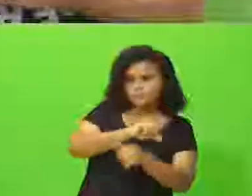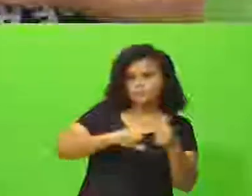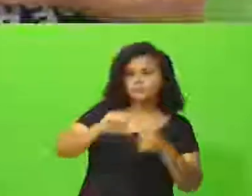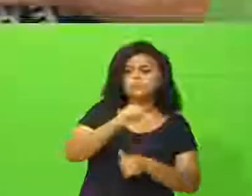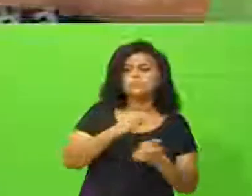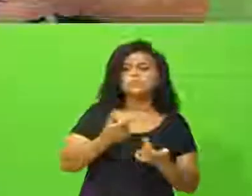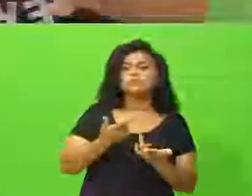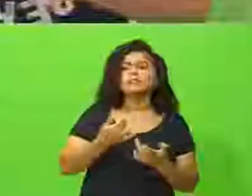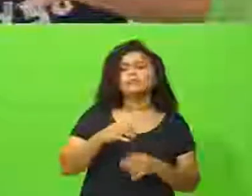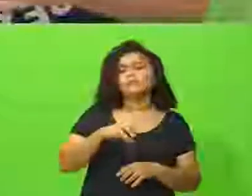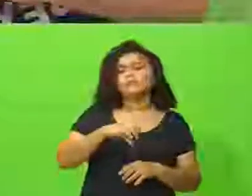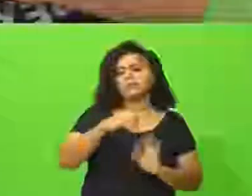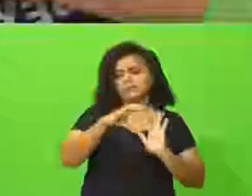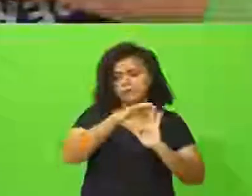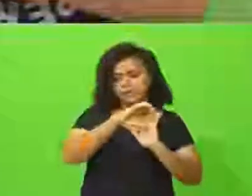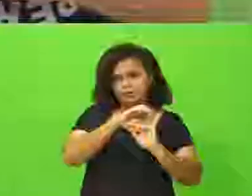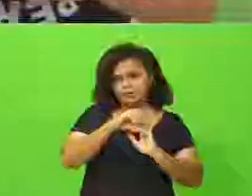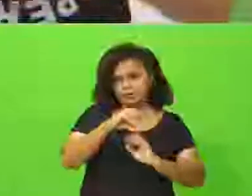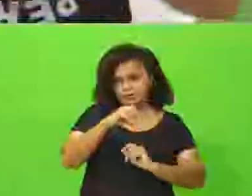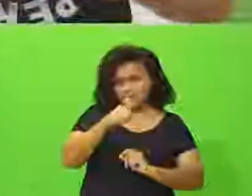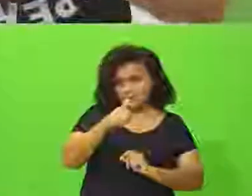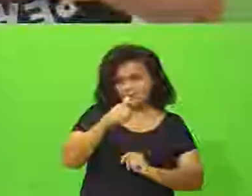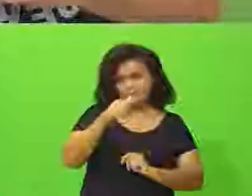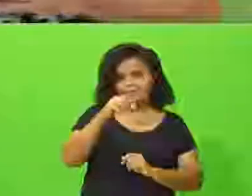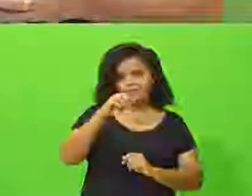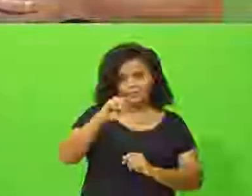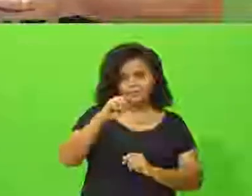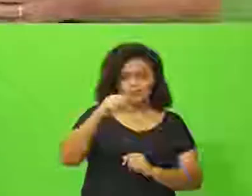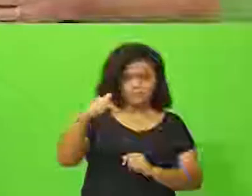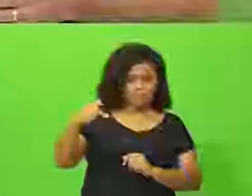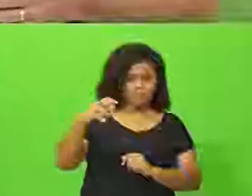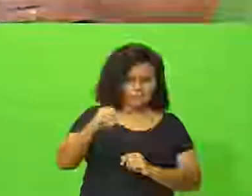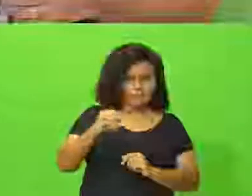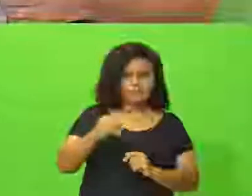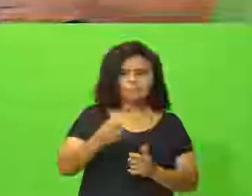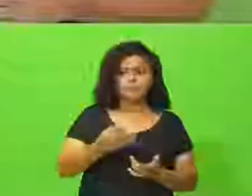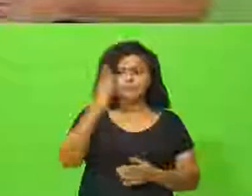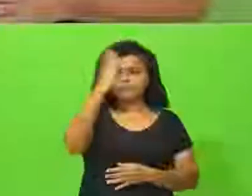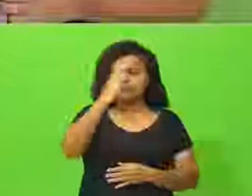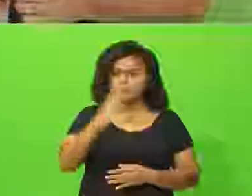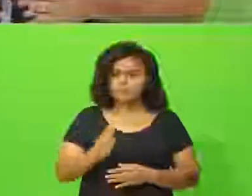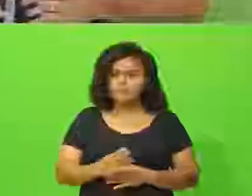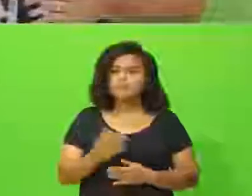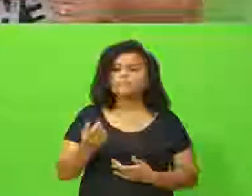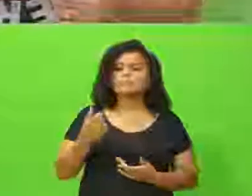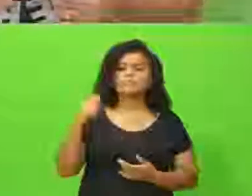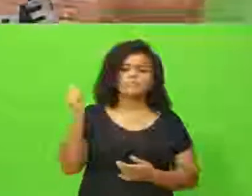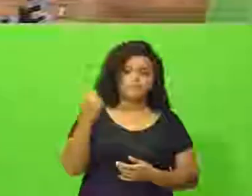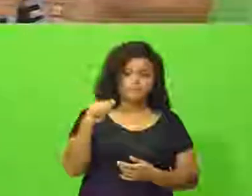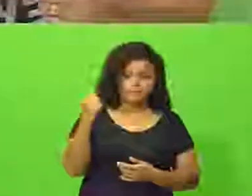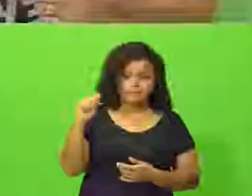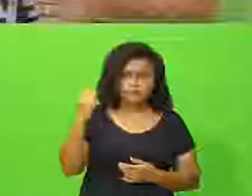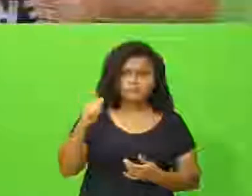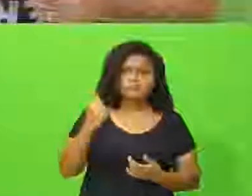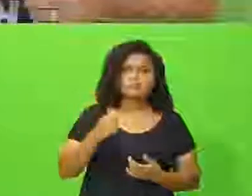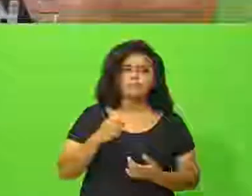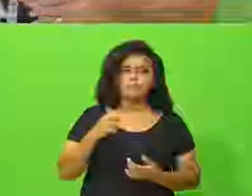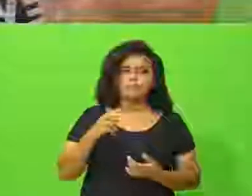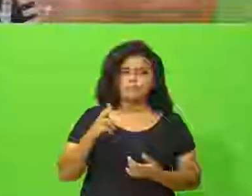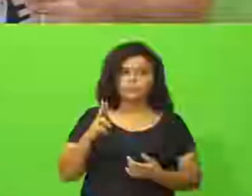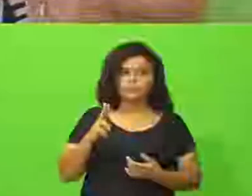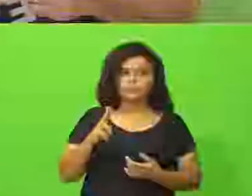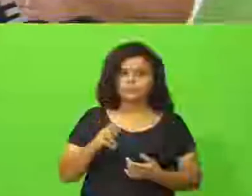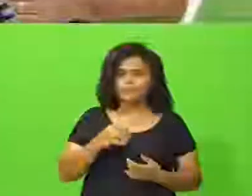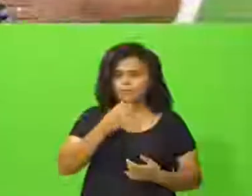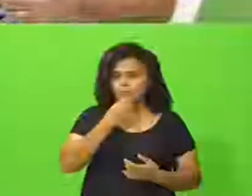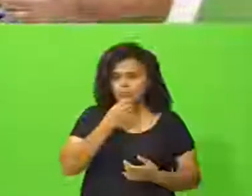da década de 70. Exemplo, nós temos o nosso país, o Brasil, a Argentina, o Uruguai, Chile,